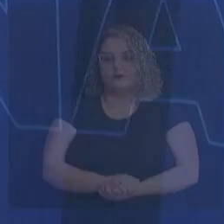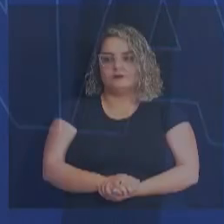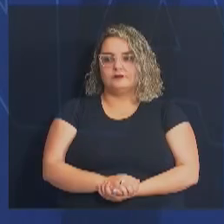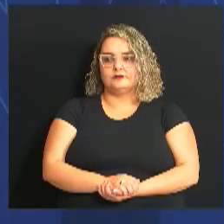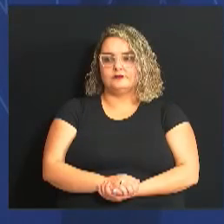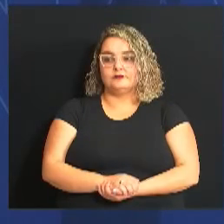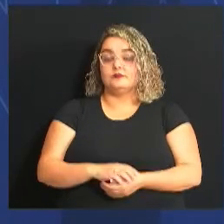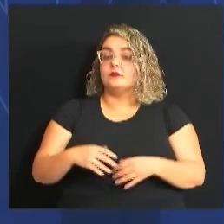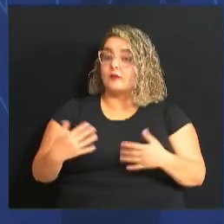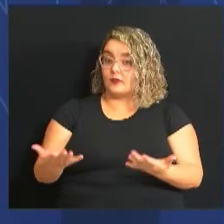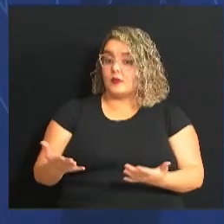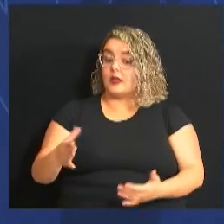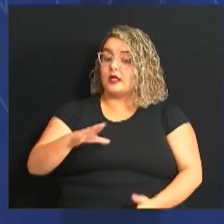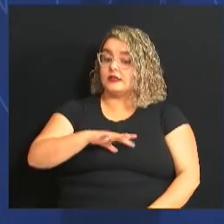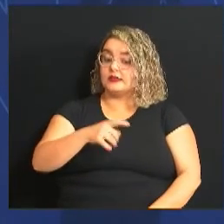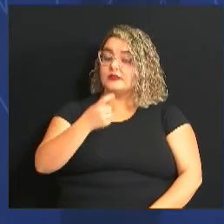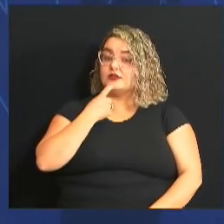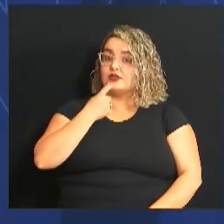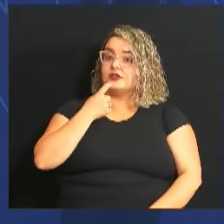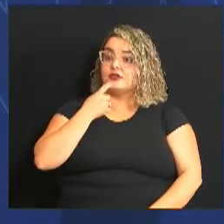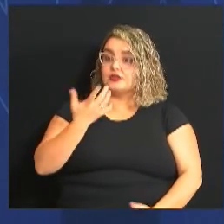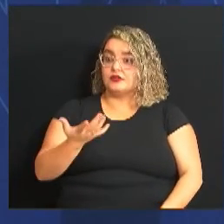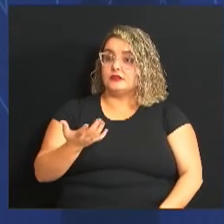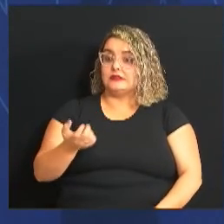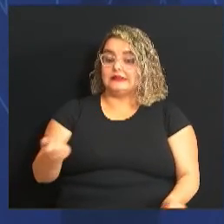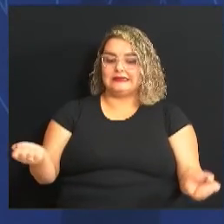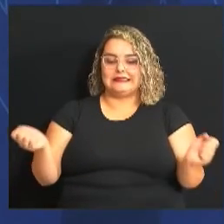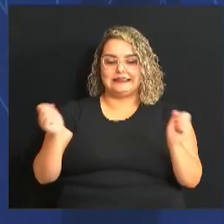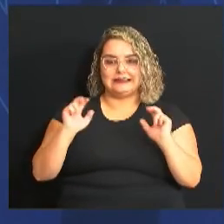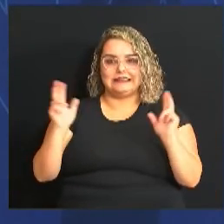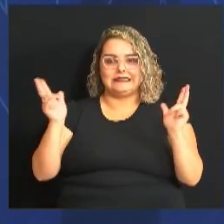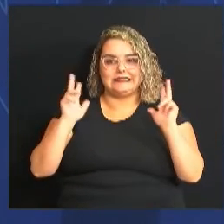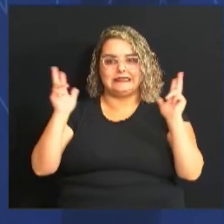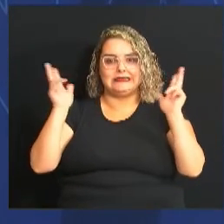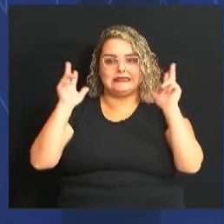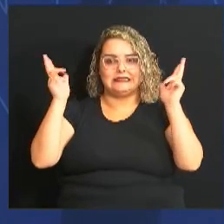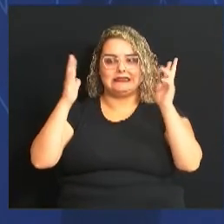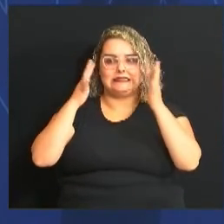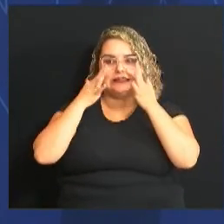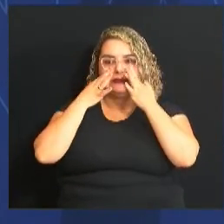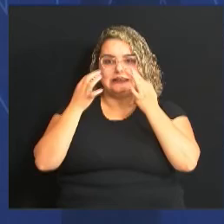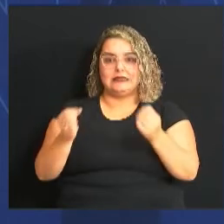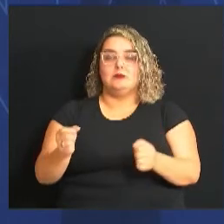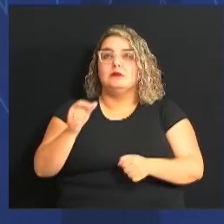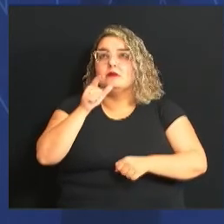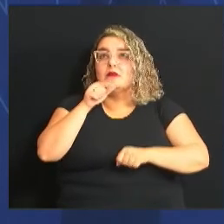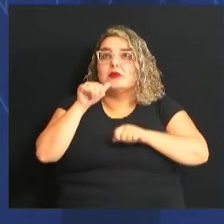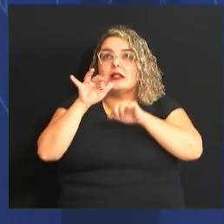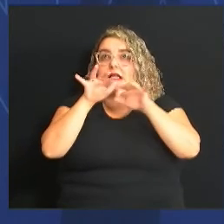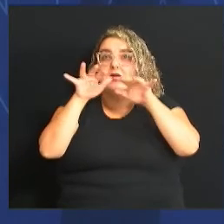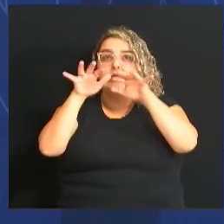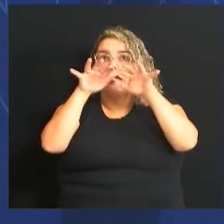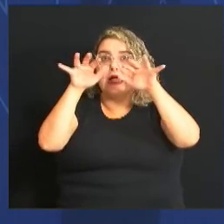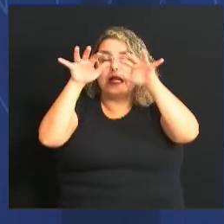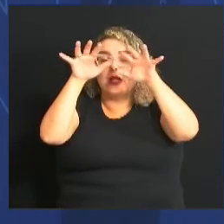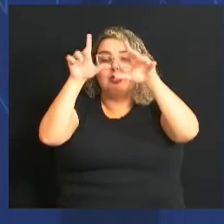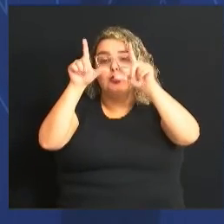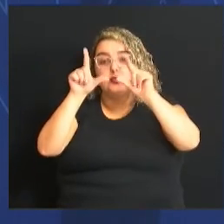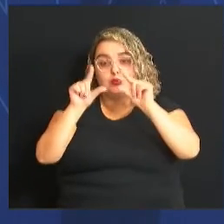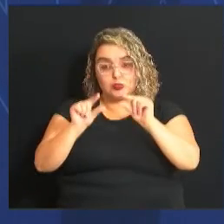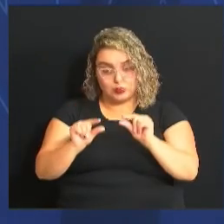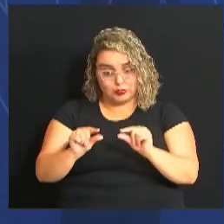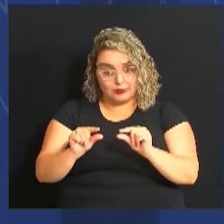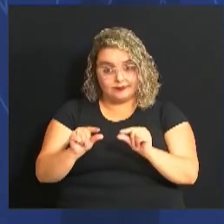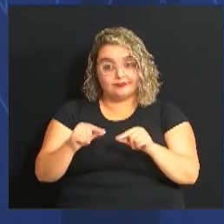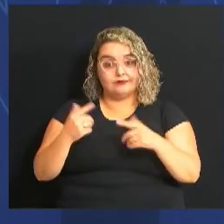Olha só, o município de Campinas está em estado de atenção pela baixa umidade relativa do ar. De acordo com